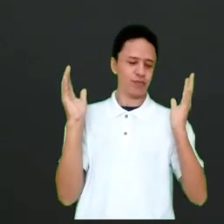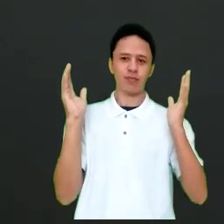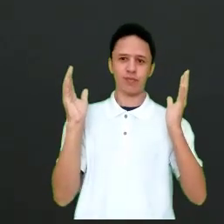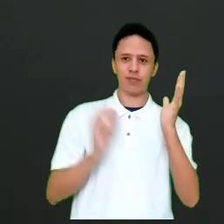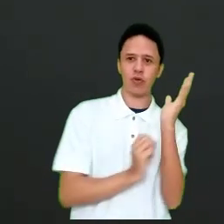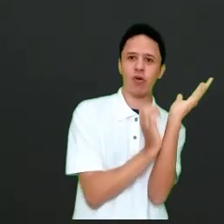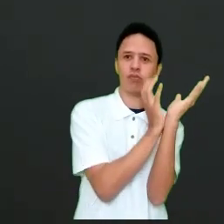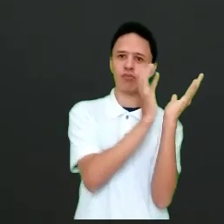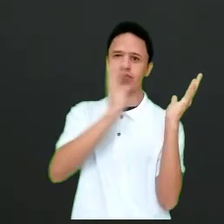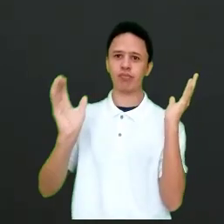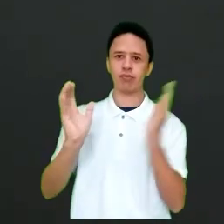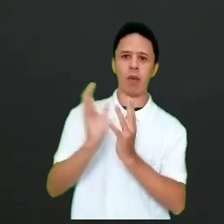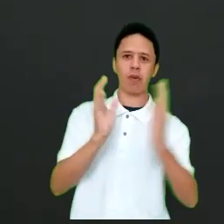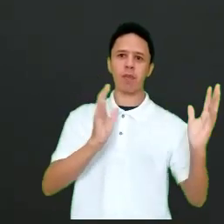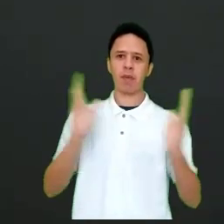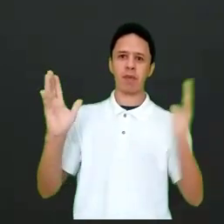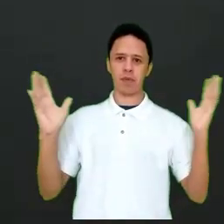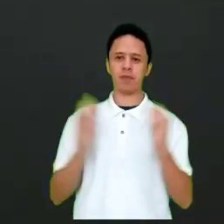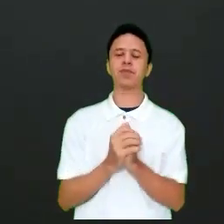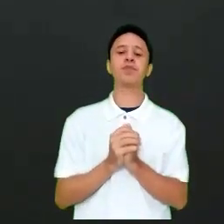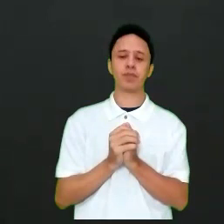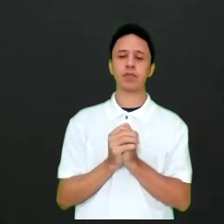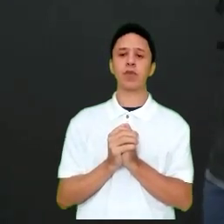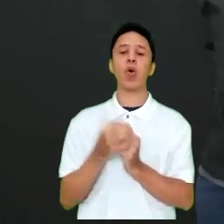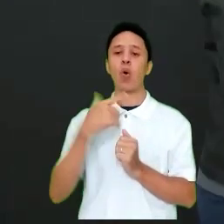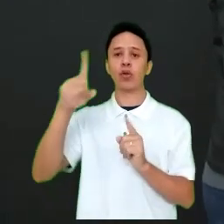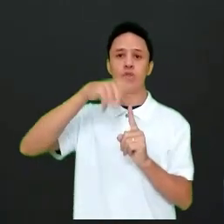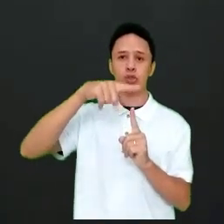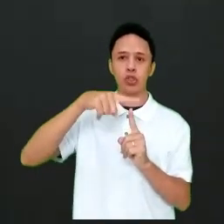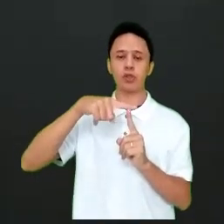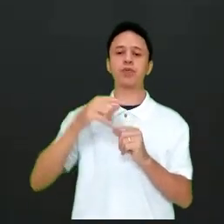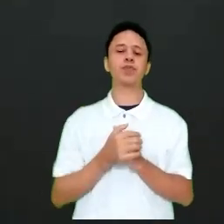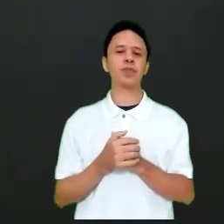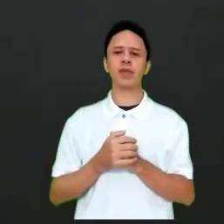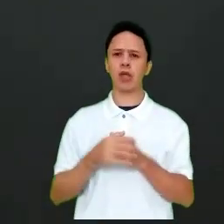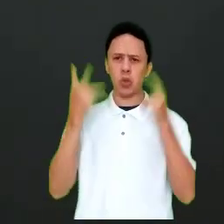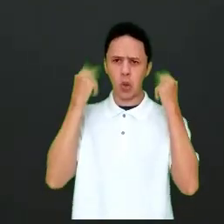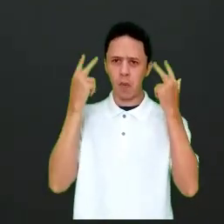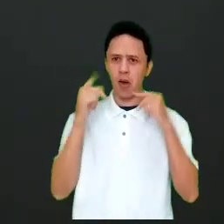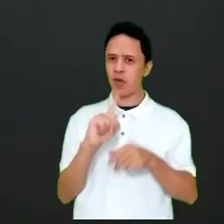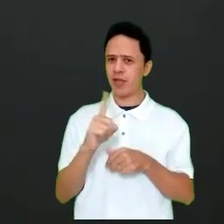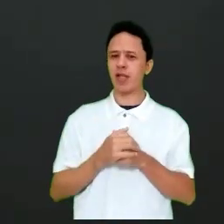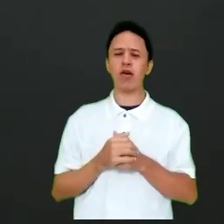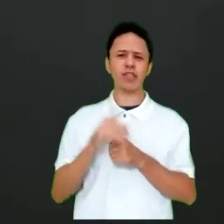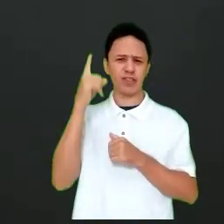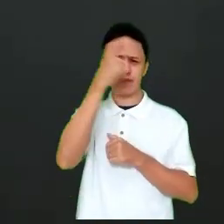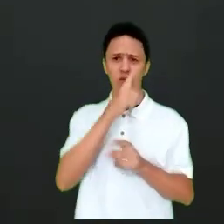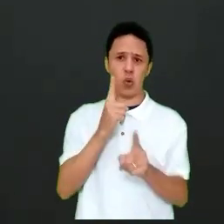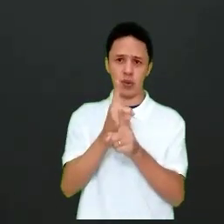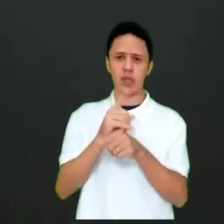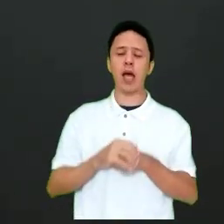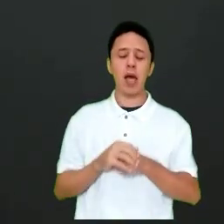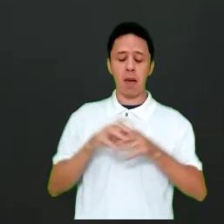de brotamento ou gemulação. Um outro tipo, a gente vai aqui para esse que ele não é muito comum não, que é a